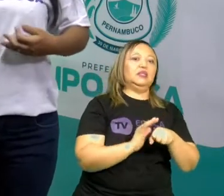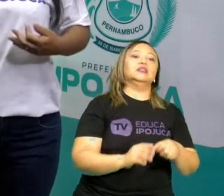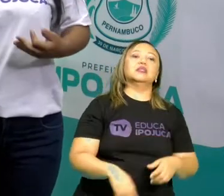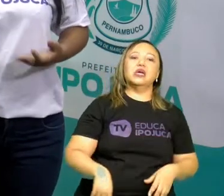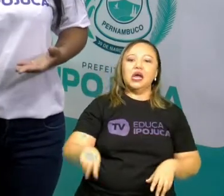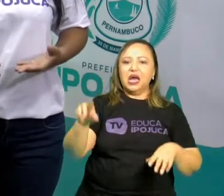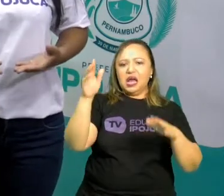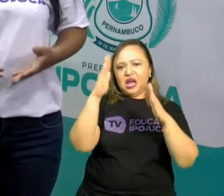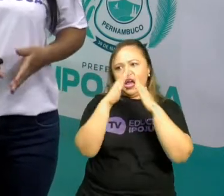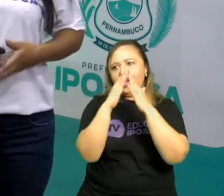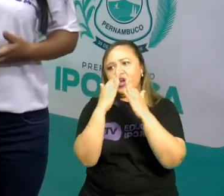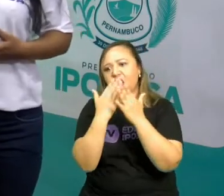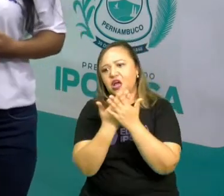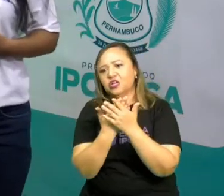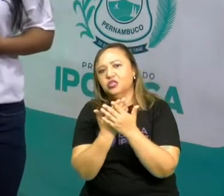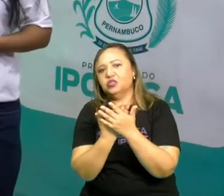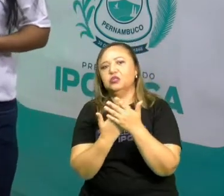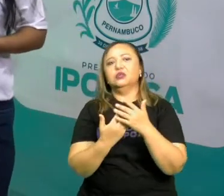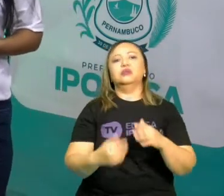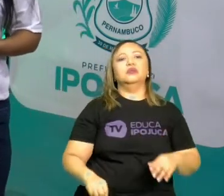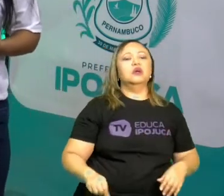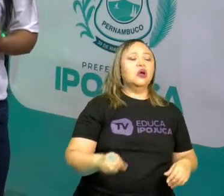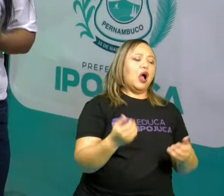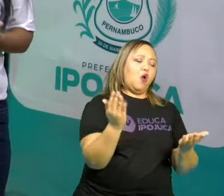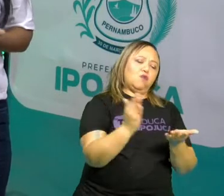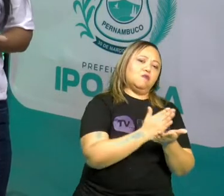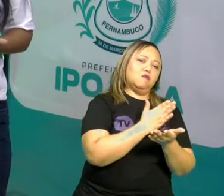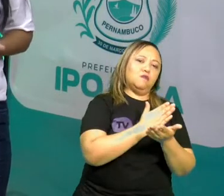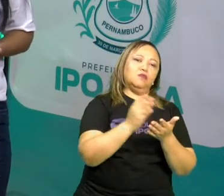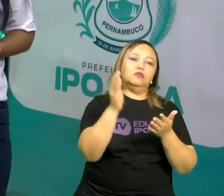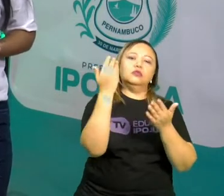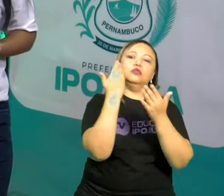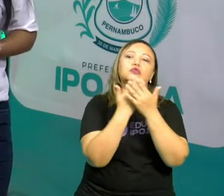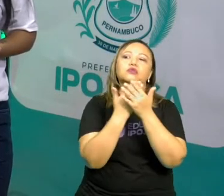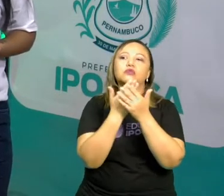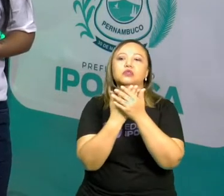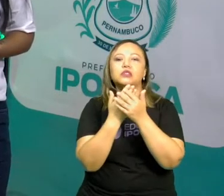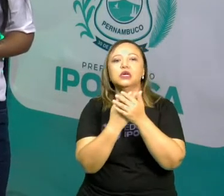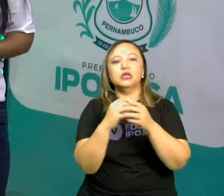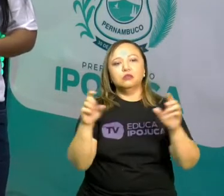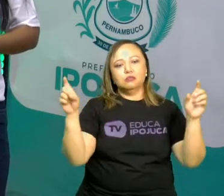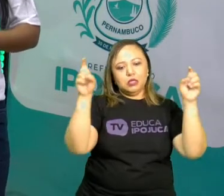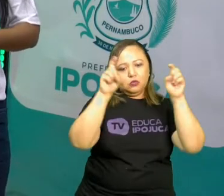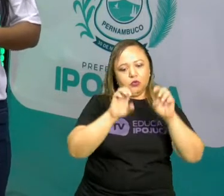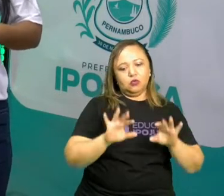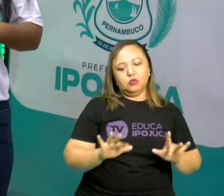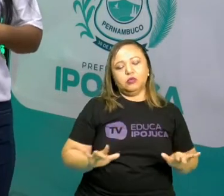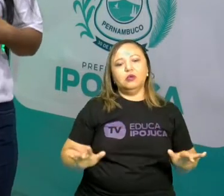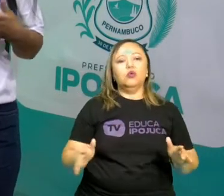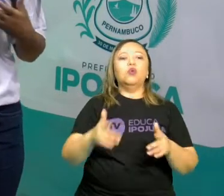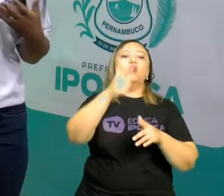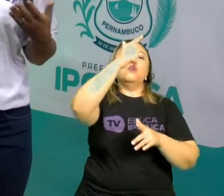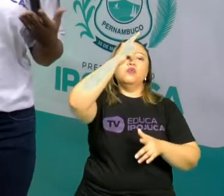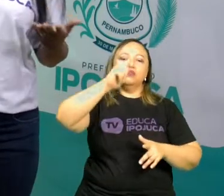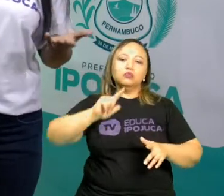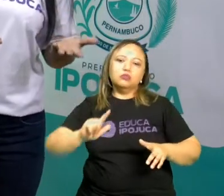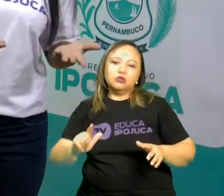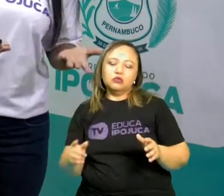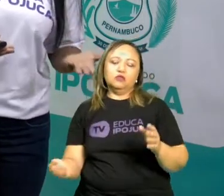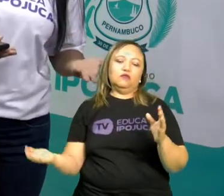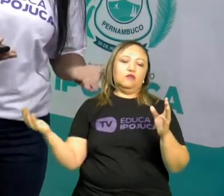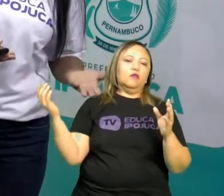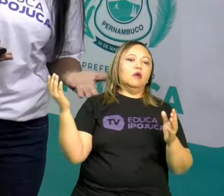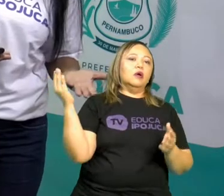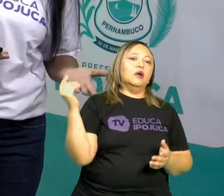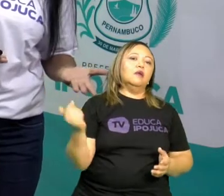que formato. Alguns estão estudando de forma remota ainda em casa. Outros já retornaram à